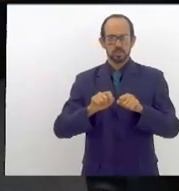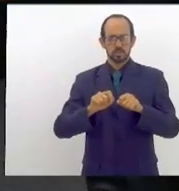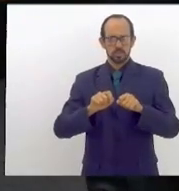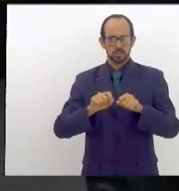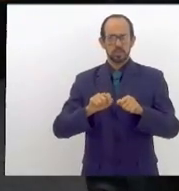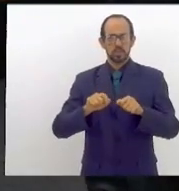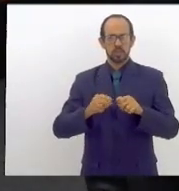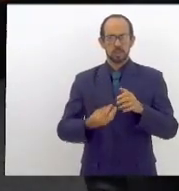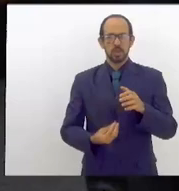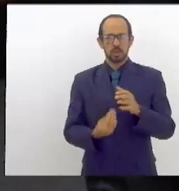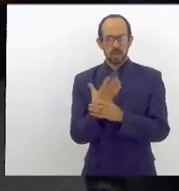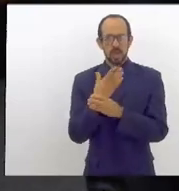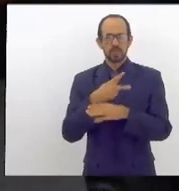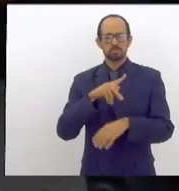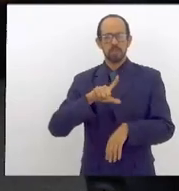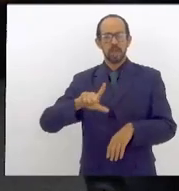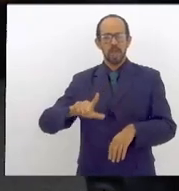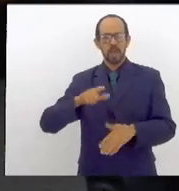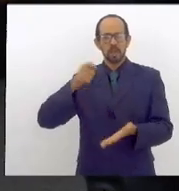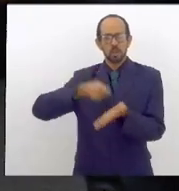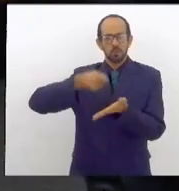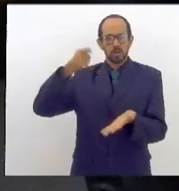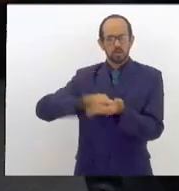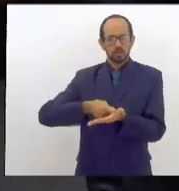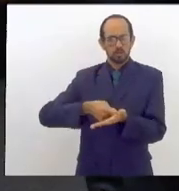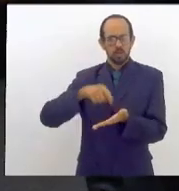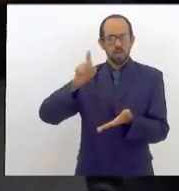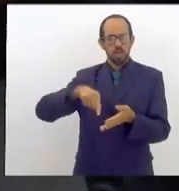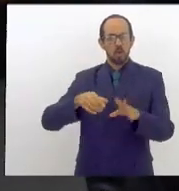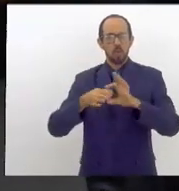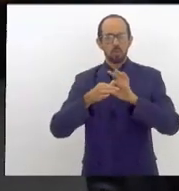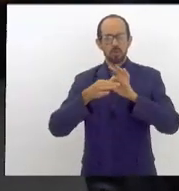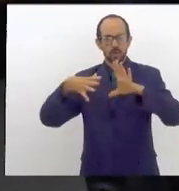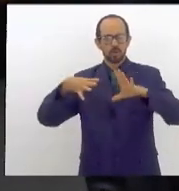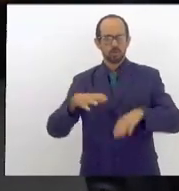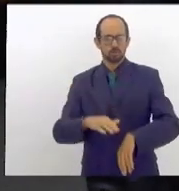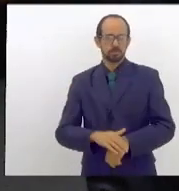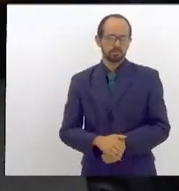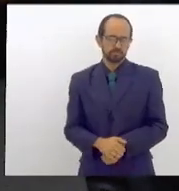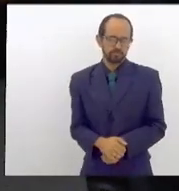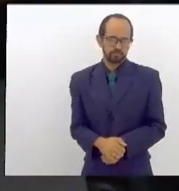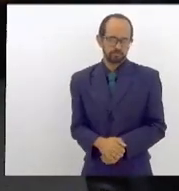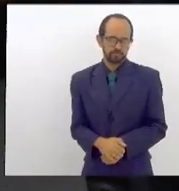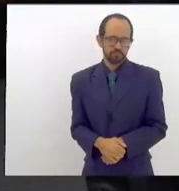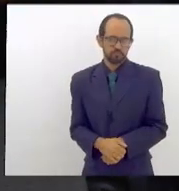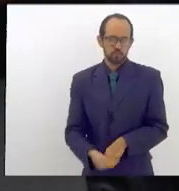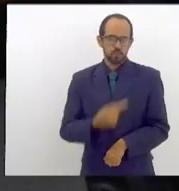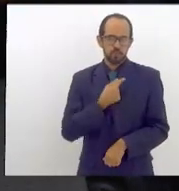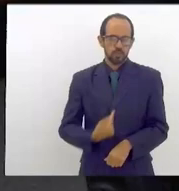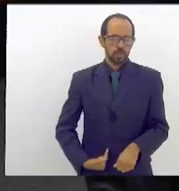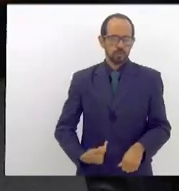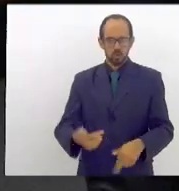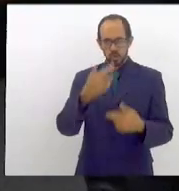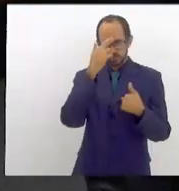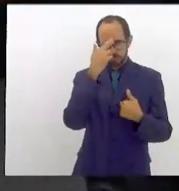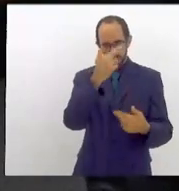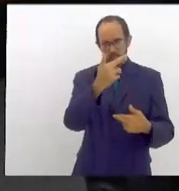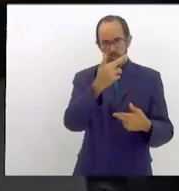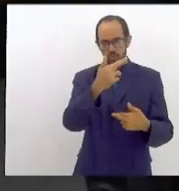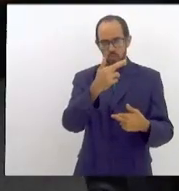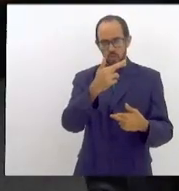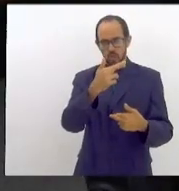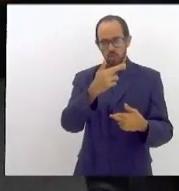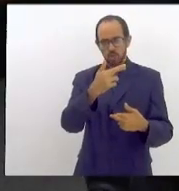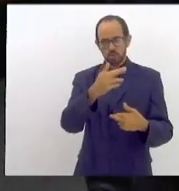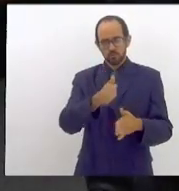obrigatório é um projeto autorizativo e que o governador cumpriu arrisca cumpriu